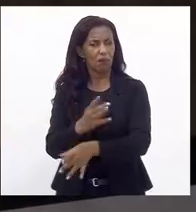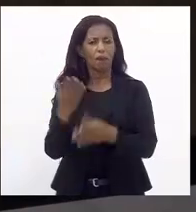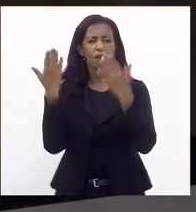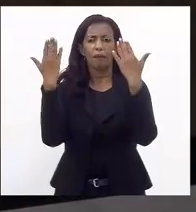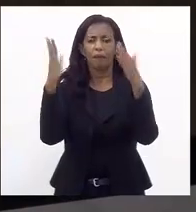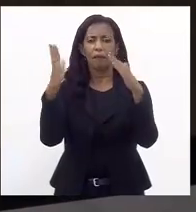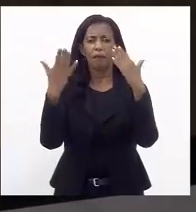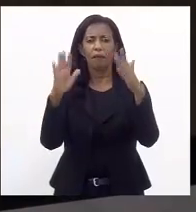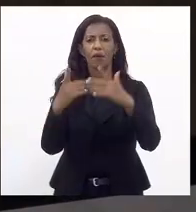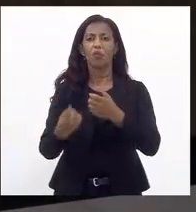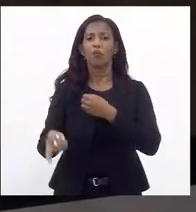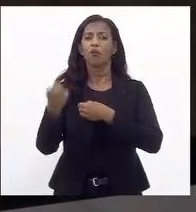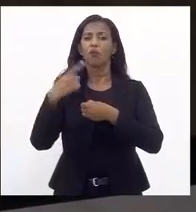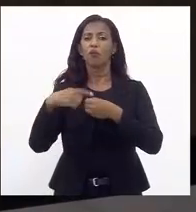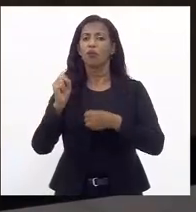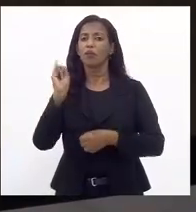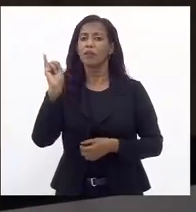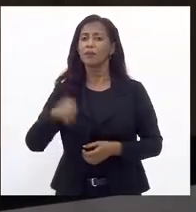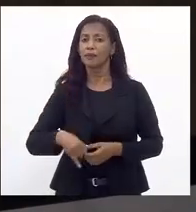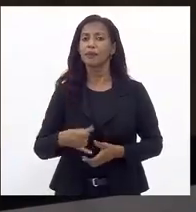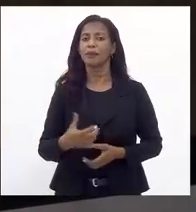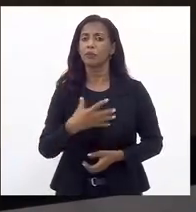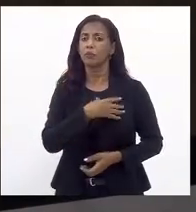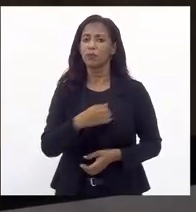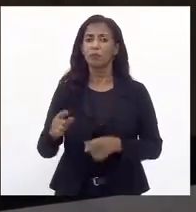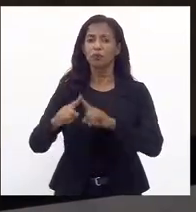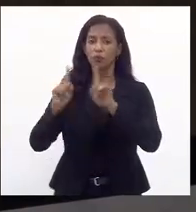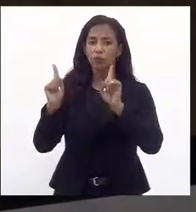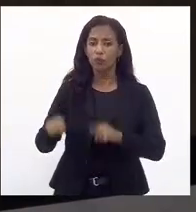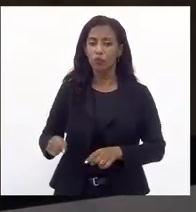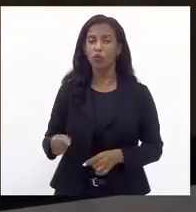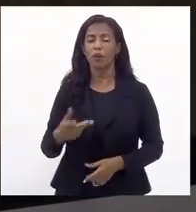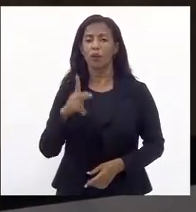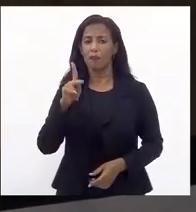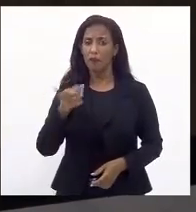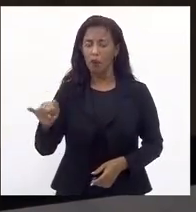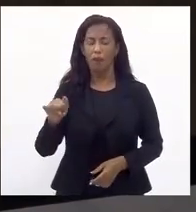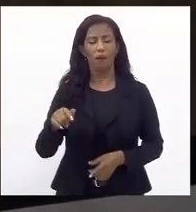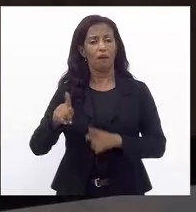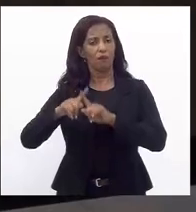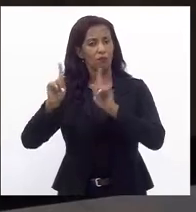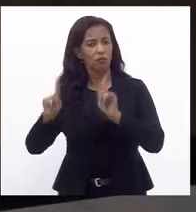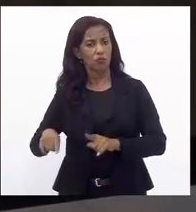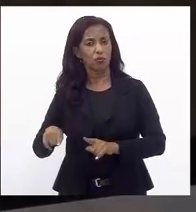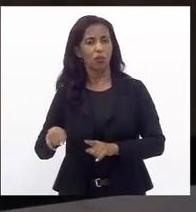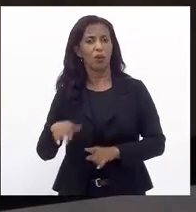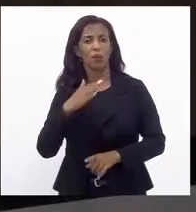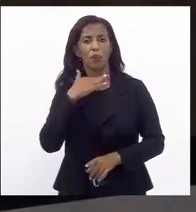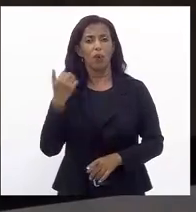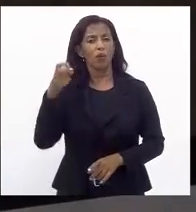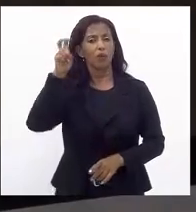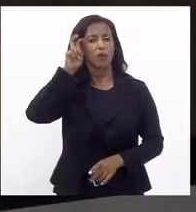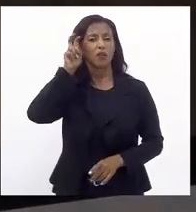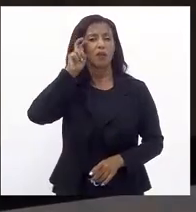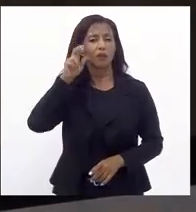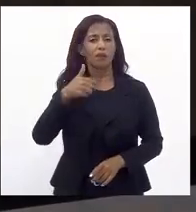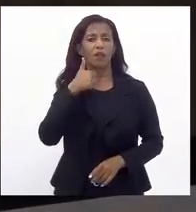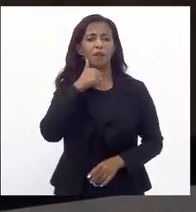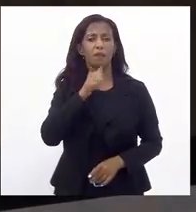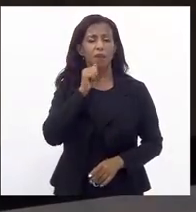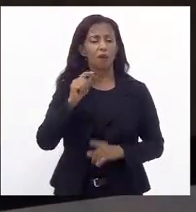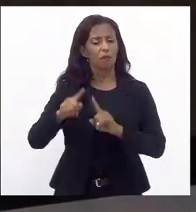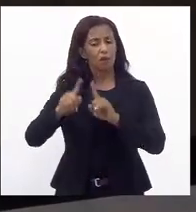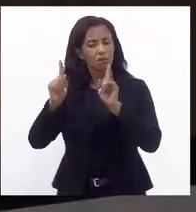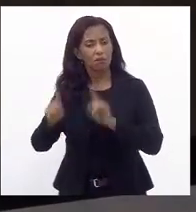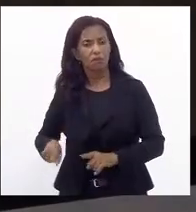que ele é parabenizar vou voltar atrás pelo fato de ser filho de servidor né meu pai era Servidor Público faleceu na quinta-feira passada minha